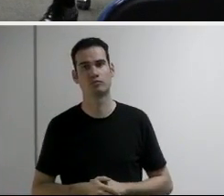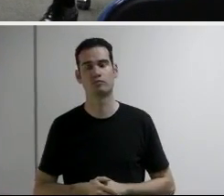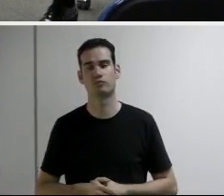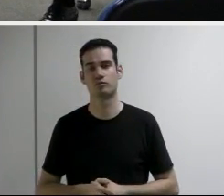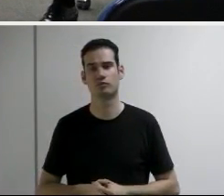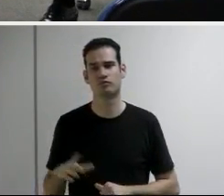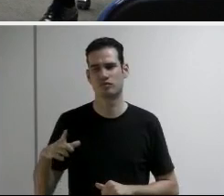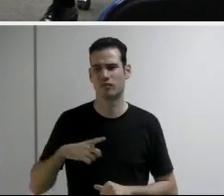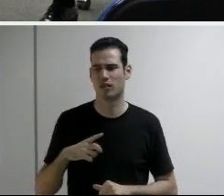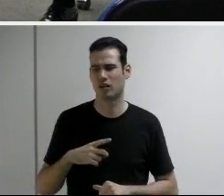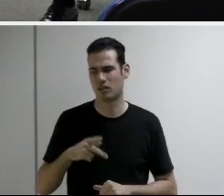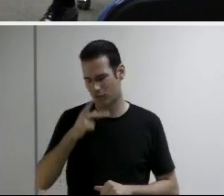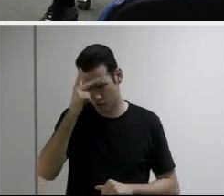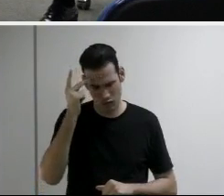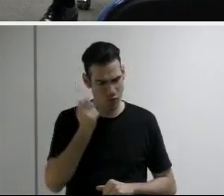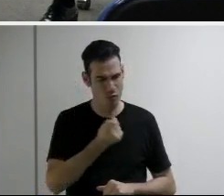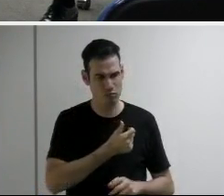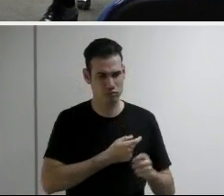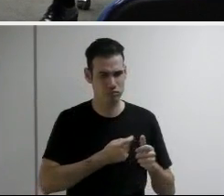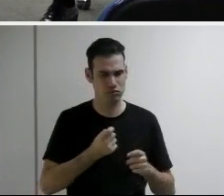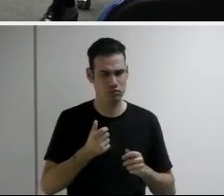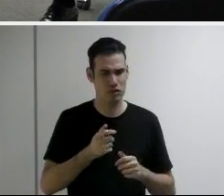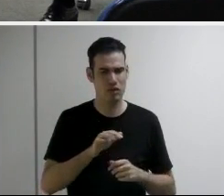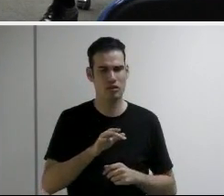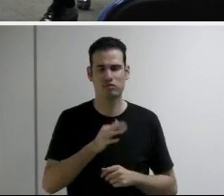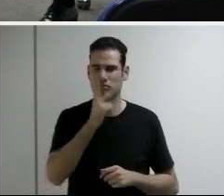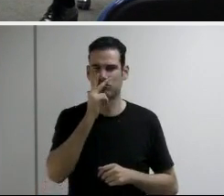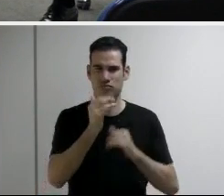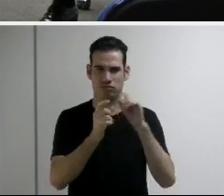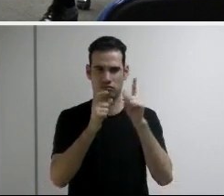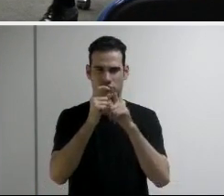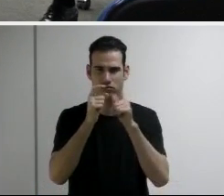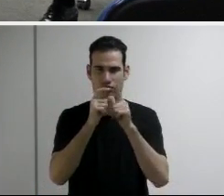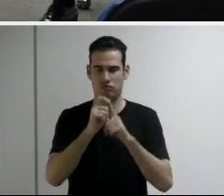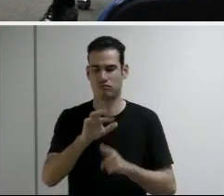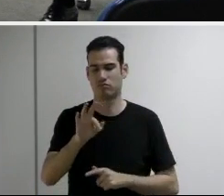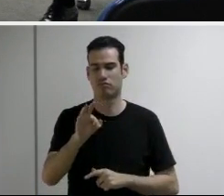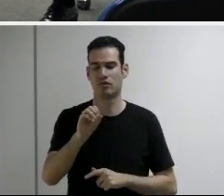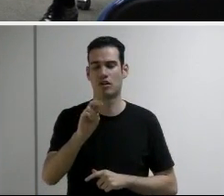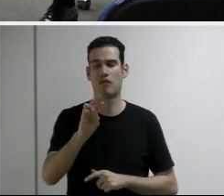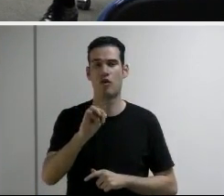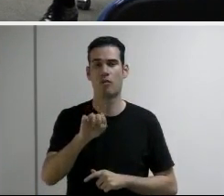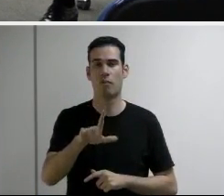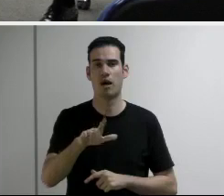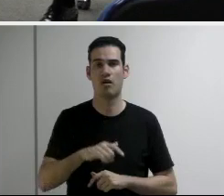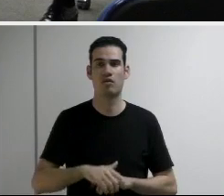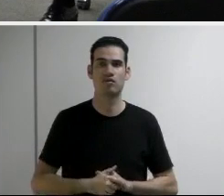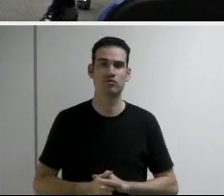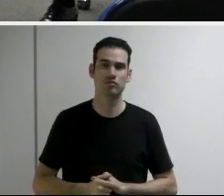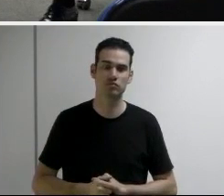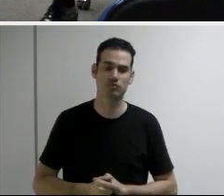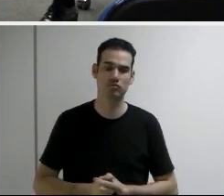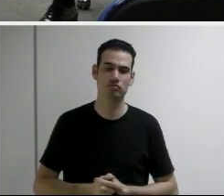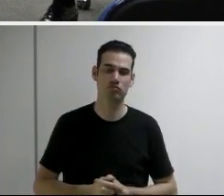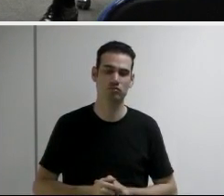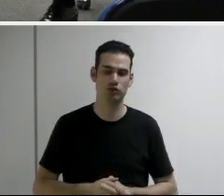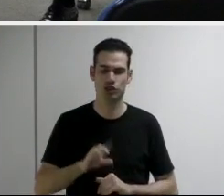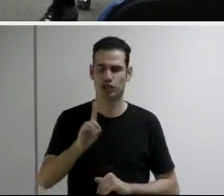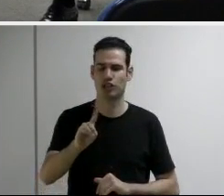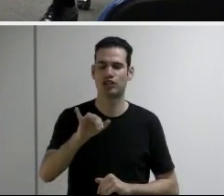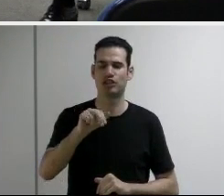tem muito pouca gente, ela é muito formal, muito pouca gente usa, quanto mais com a dinâmica necessária, necessidade da informação.